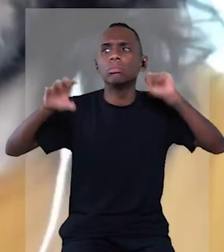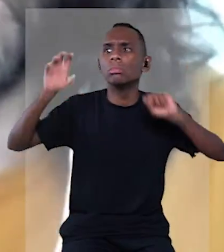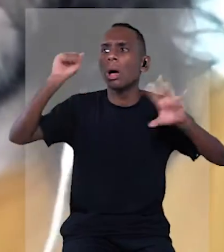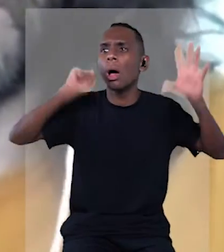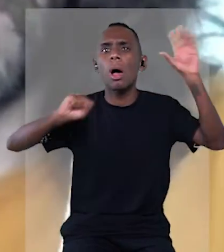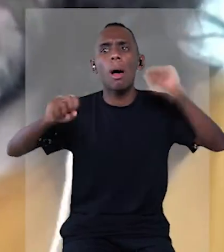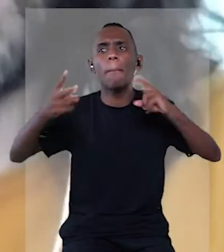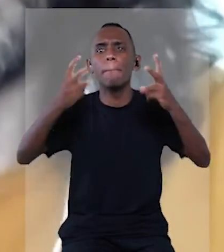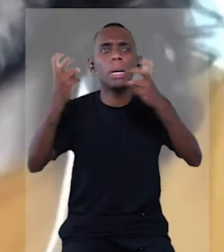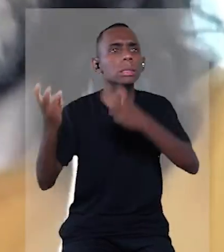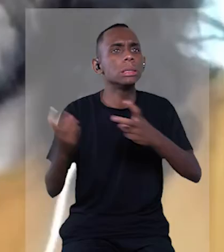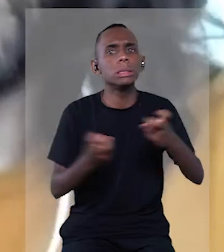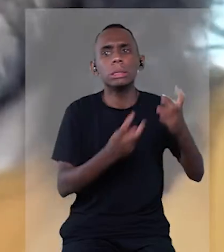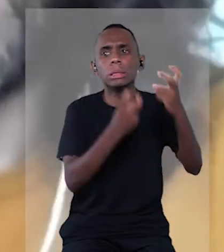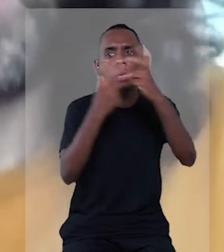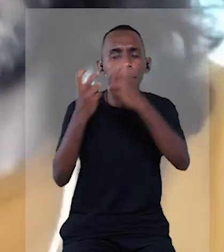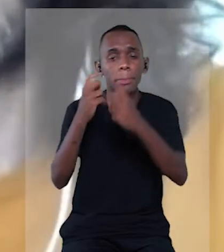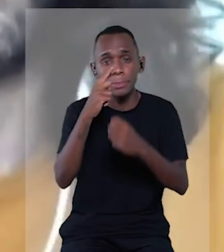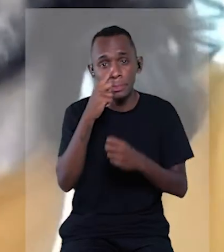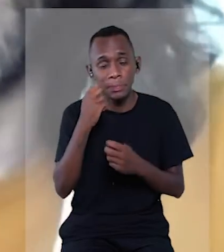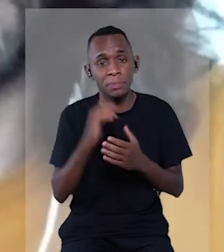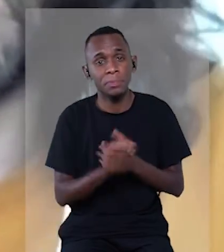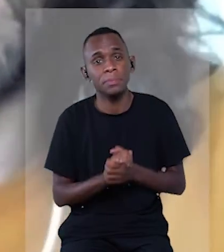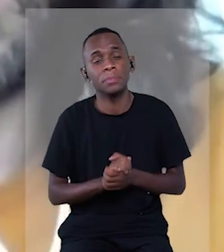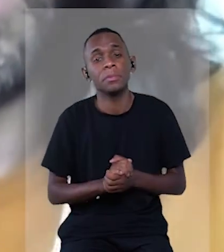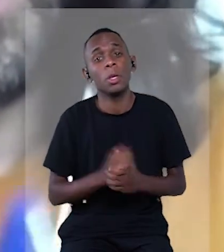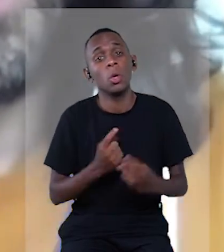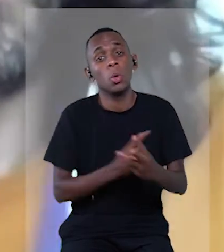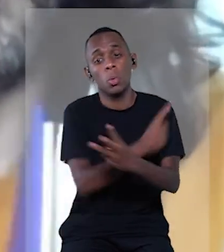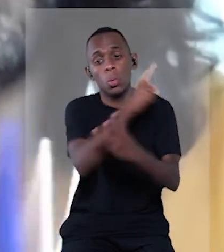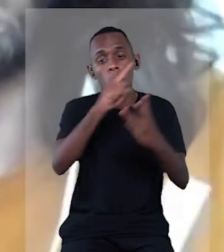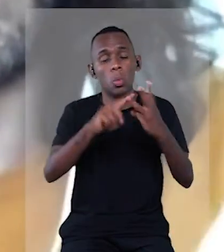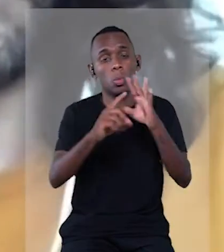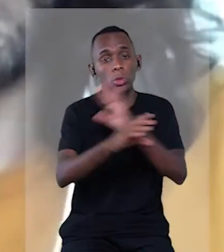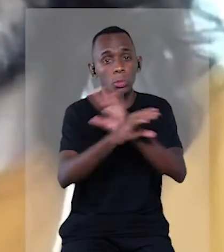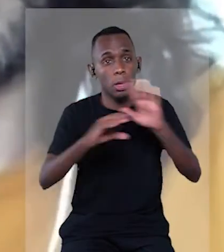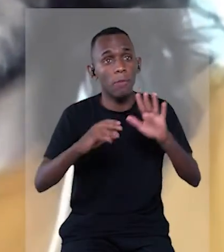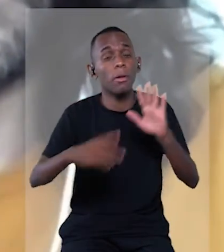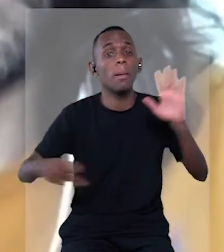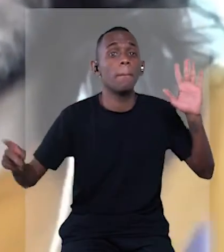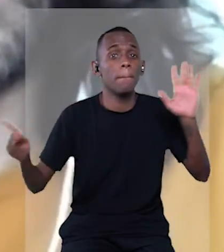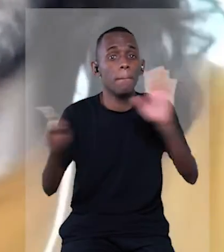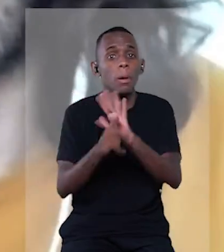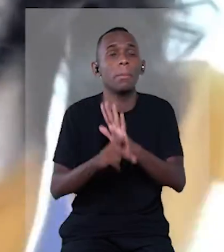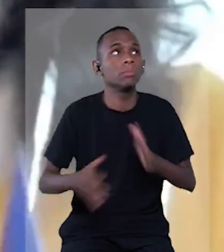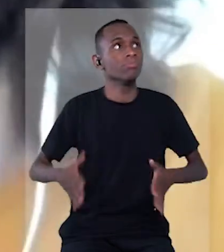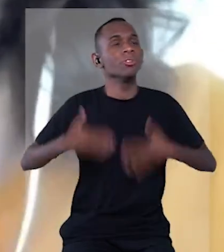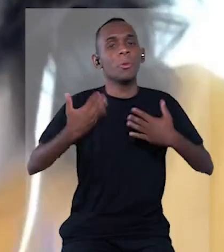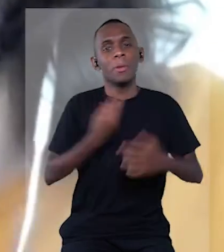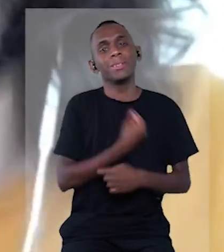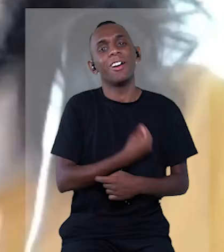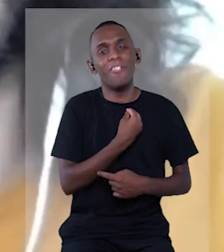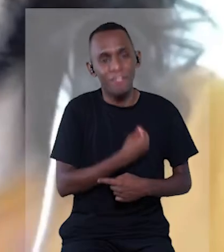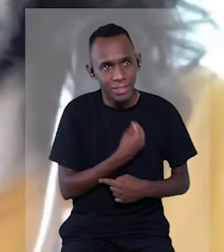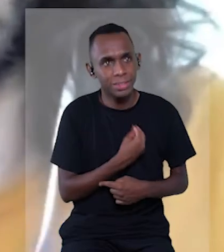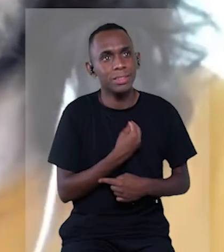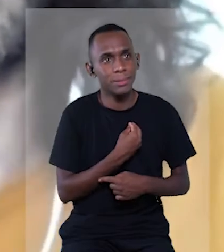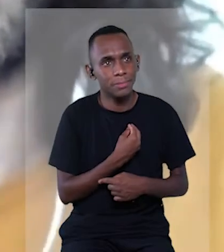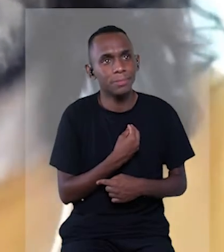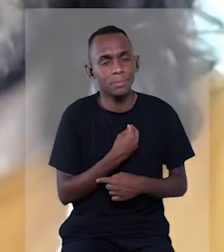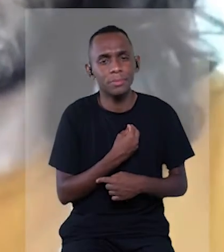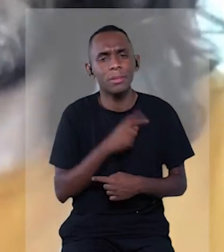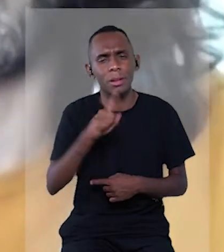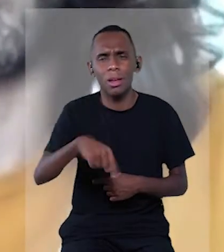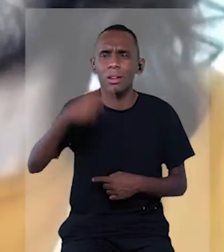ouço nas Histórias ruas, que ouço. histórias que eu ouço nas ruas. E o último capítulo é As Surpresas da Vida,